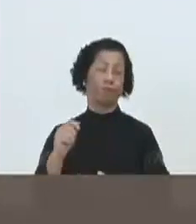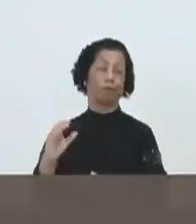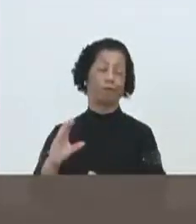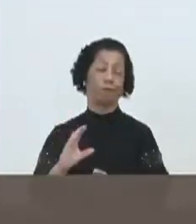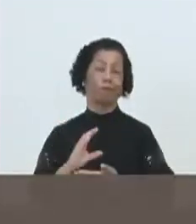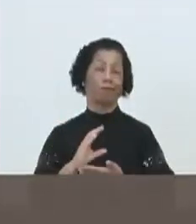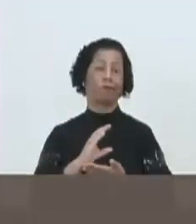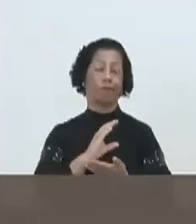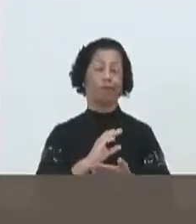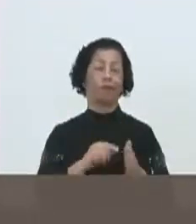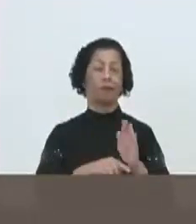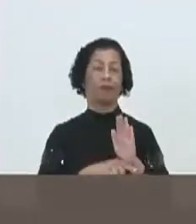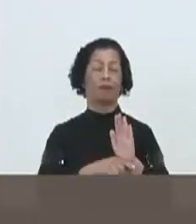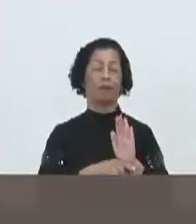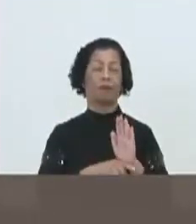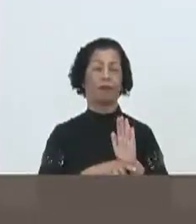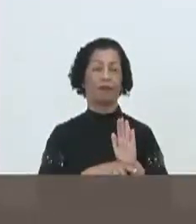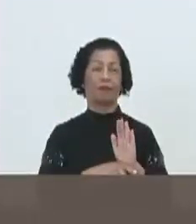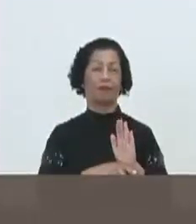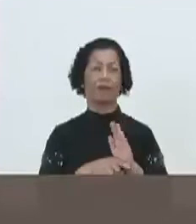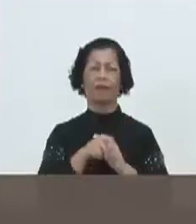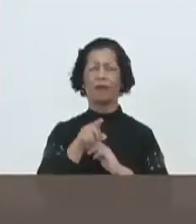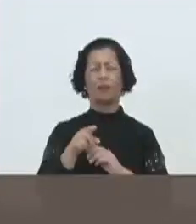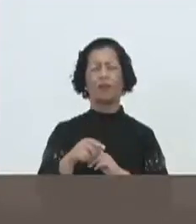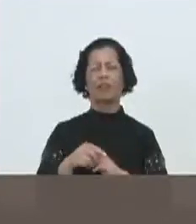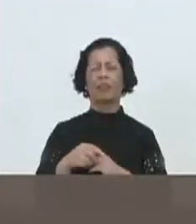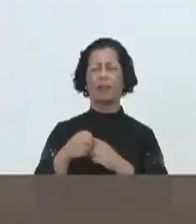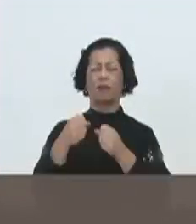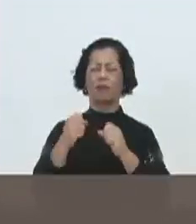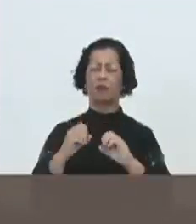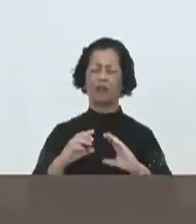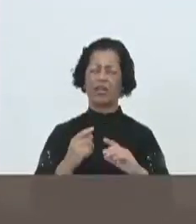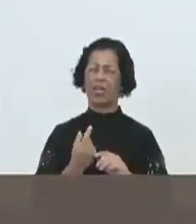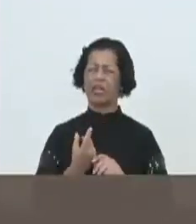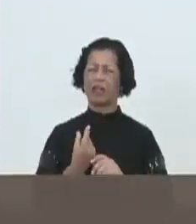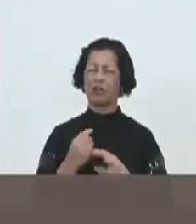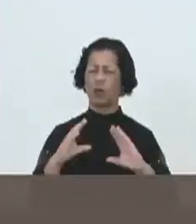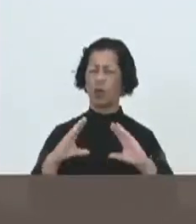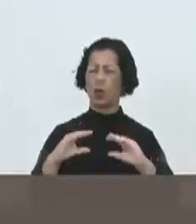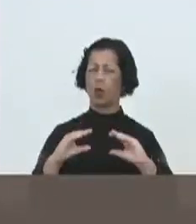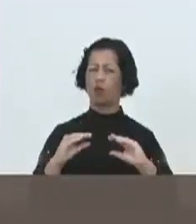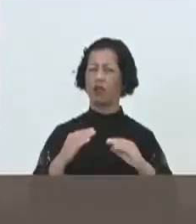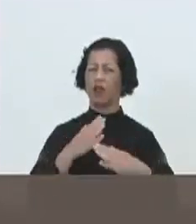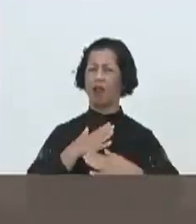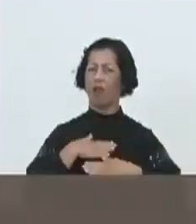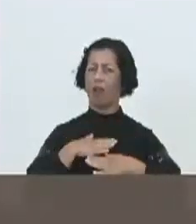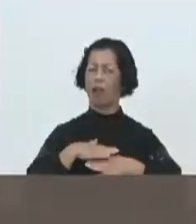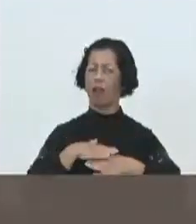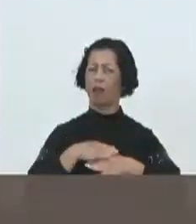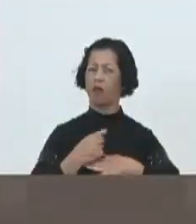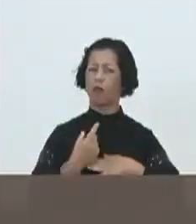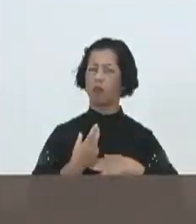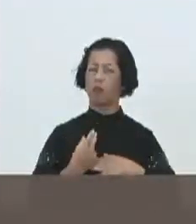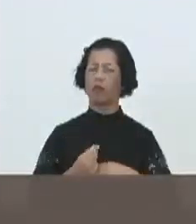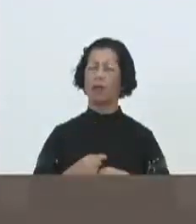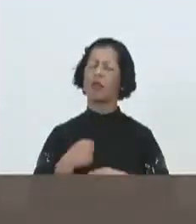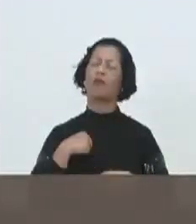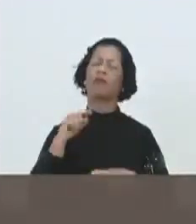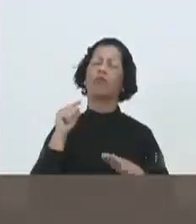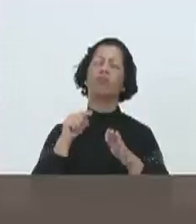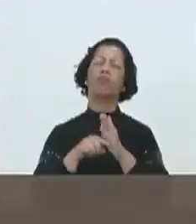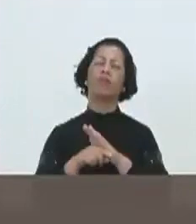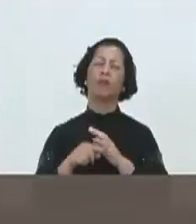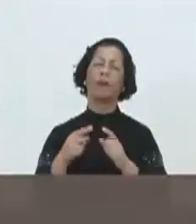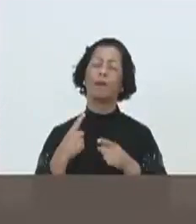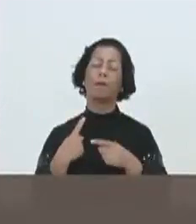Eh mas você diz que é confortável né esse valor agora por que